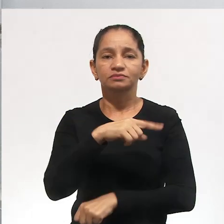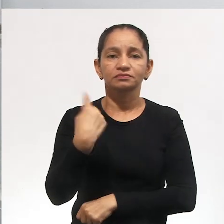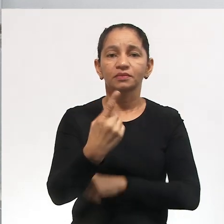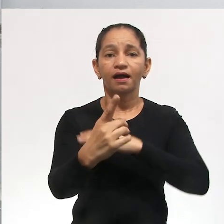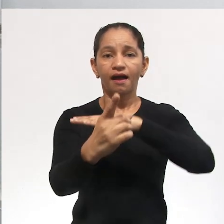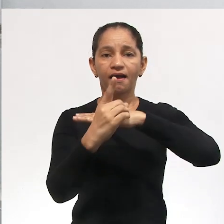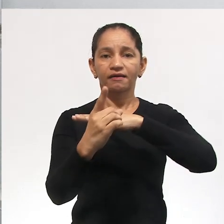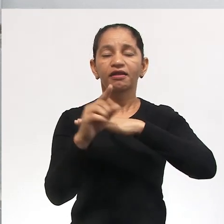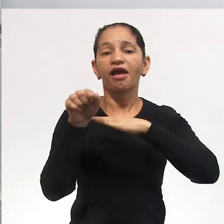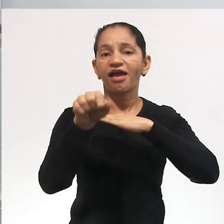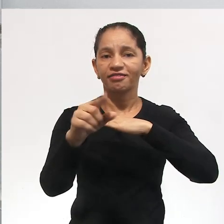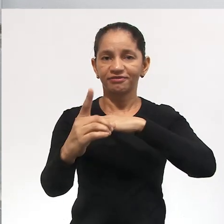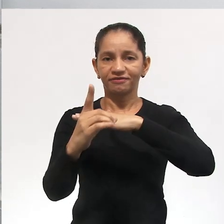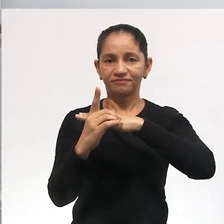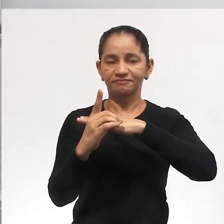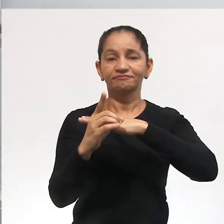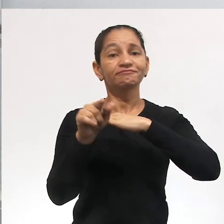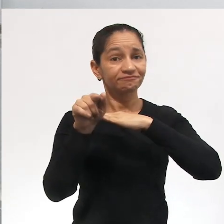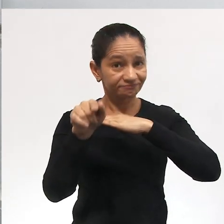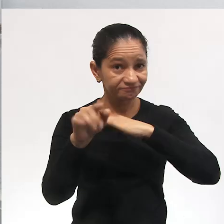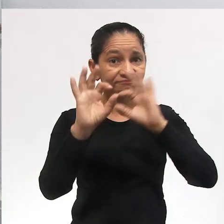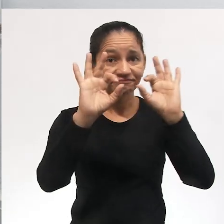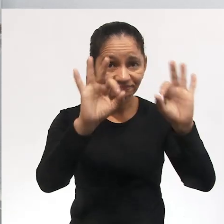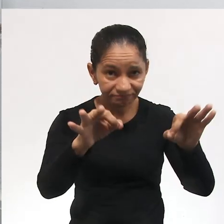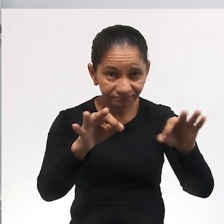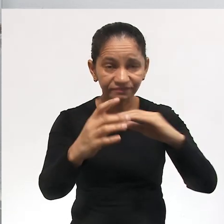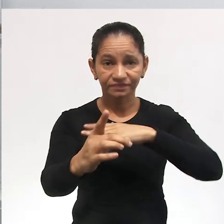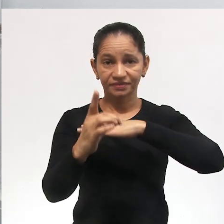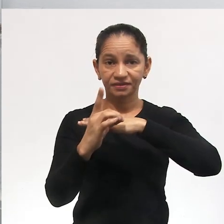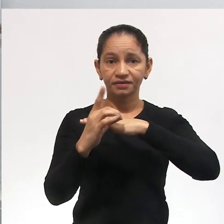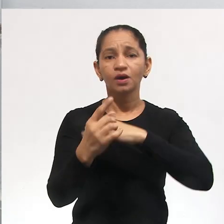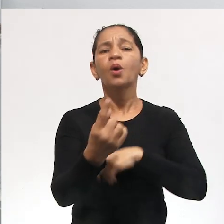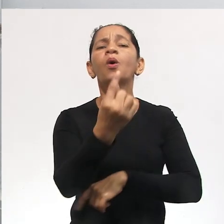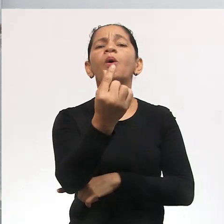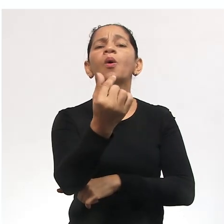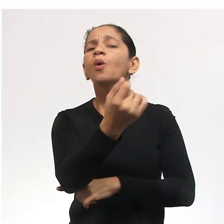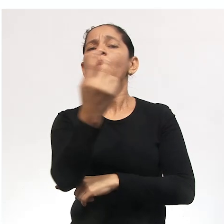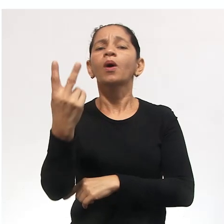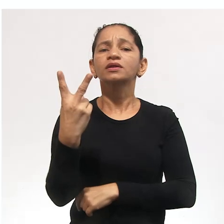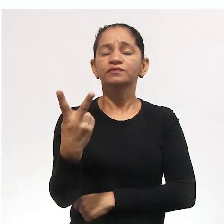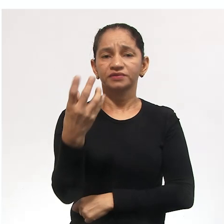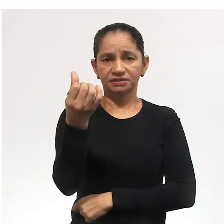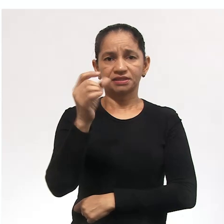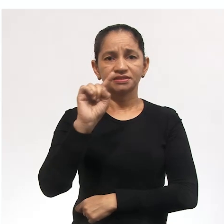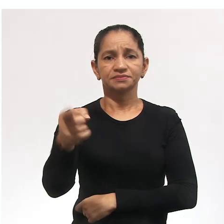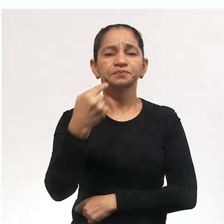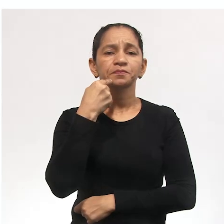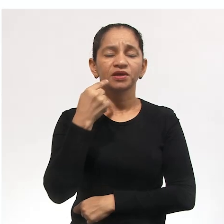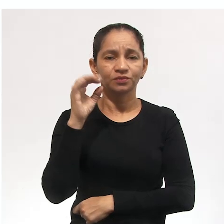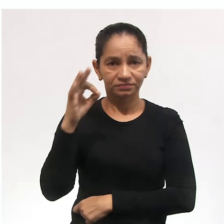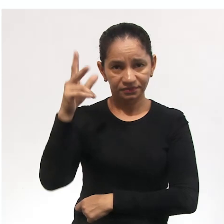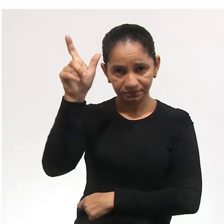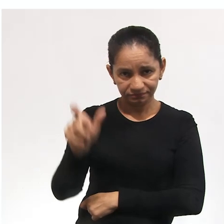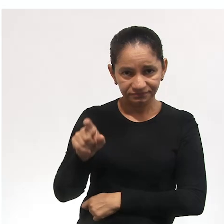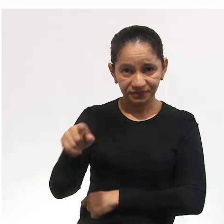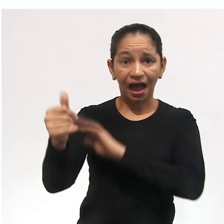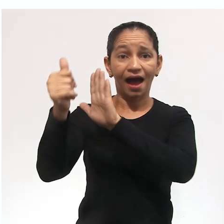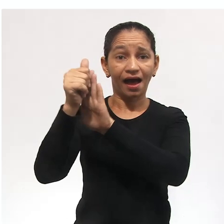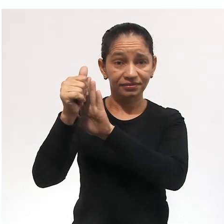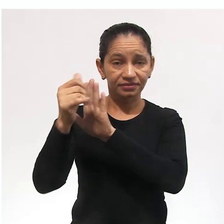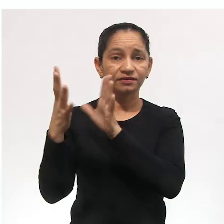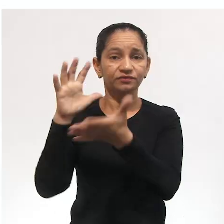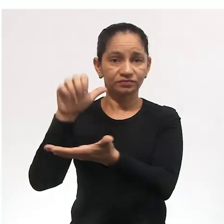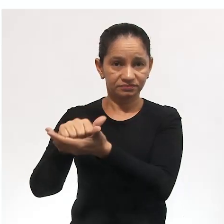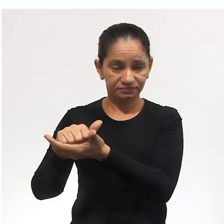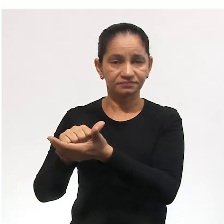receber desse cliente o valor de quanto? De 26 mil. Tá certo, pessoal? E a gente vai reconhecer também, nesse momento, a nossa